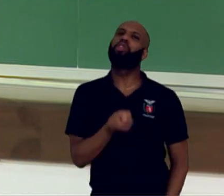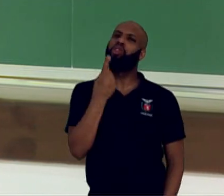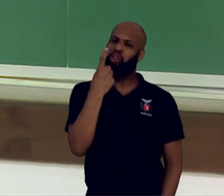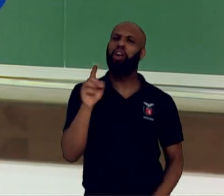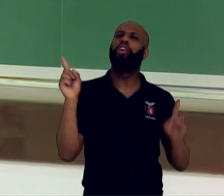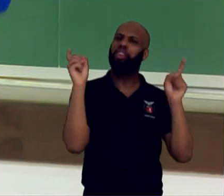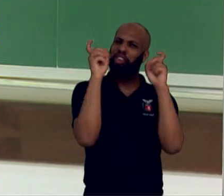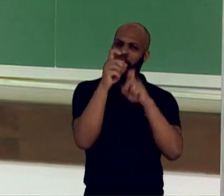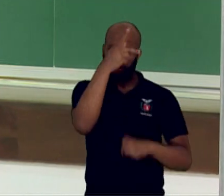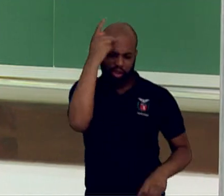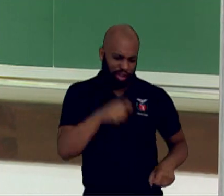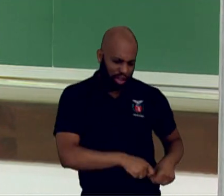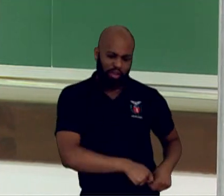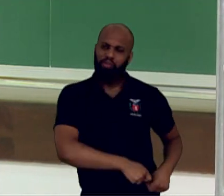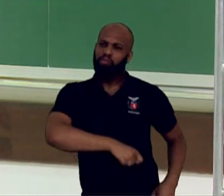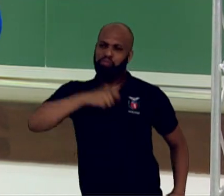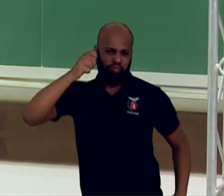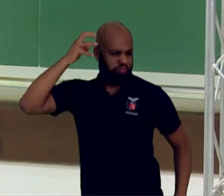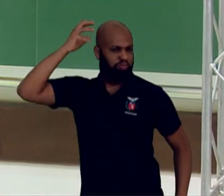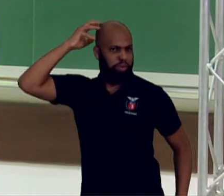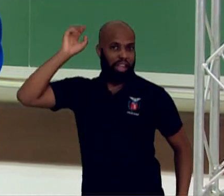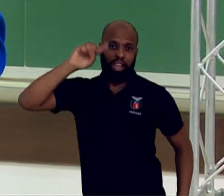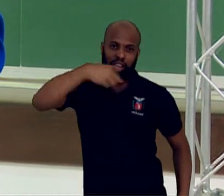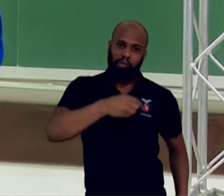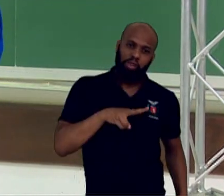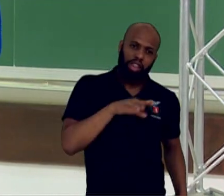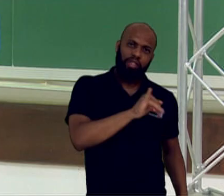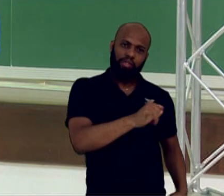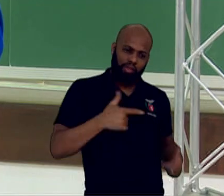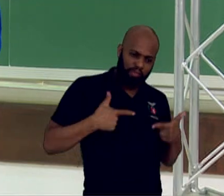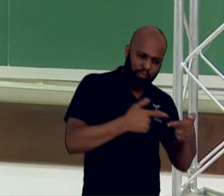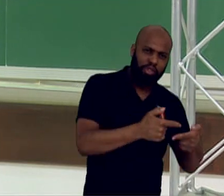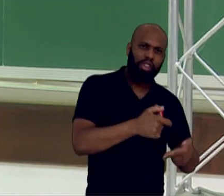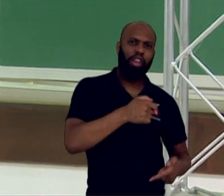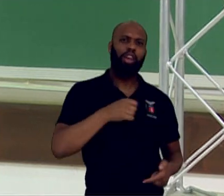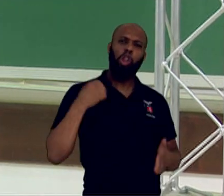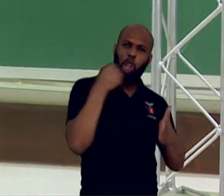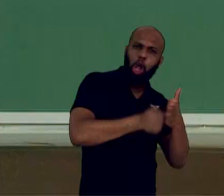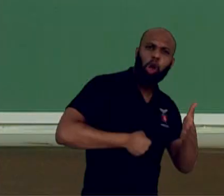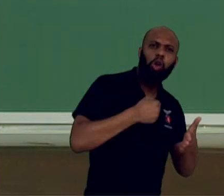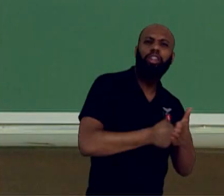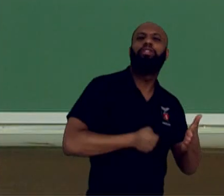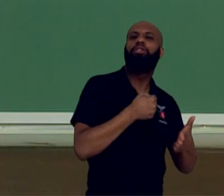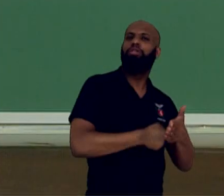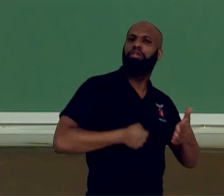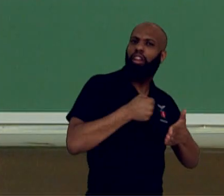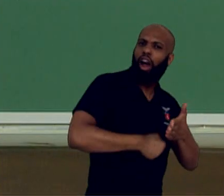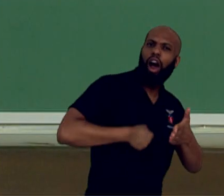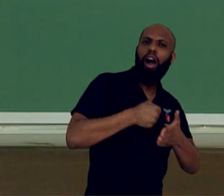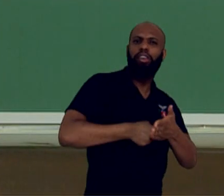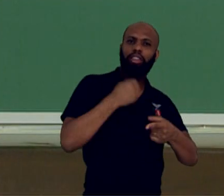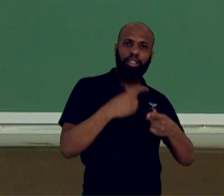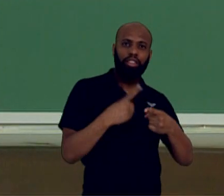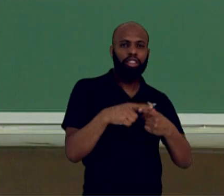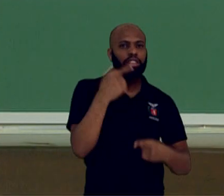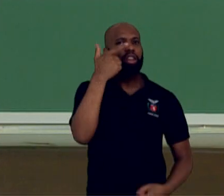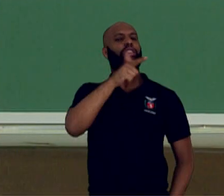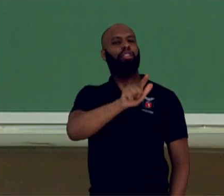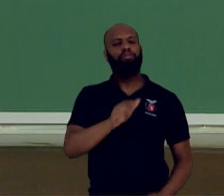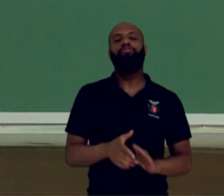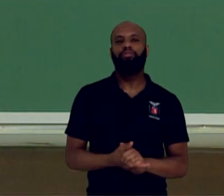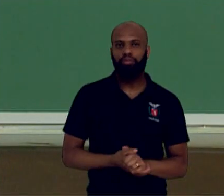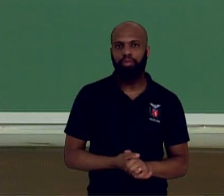um poeta, samurai, depois indo para a guerra, indo para a batalha, para a luta, quando ele poderia ser, né,